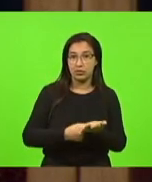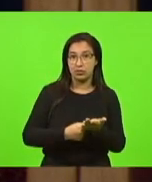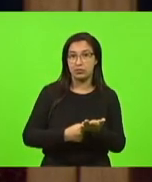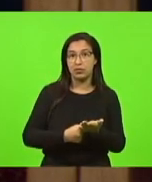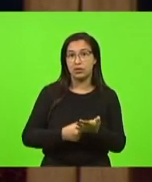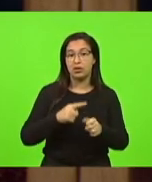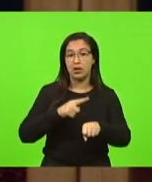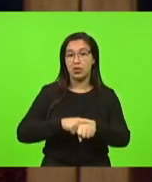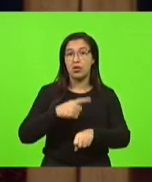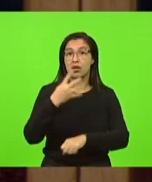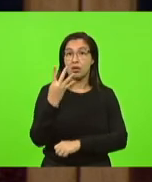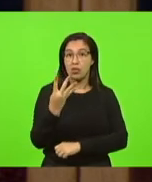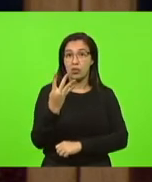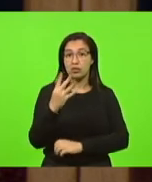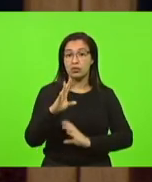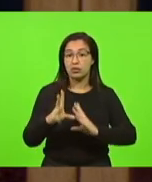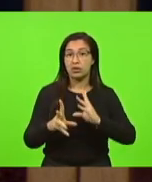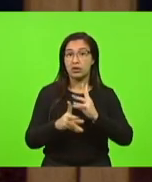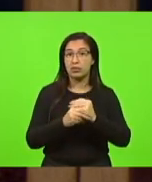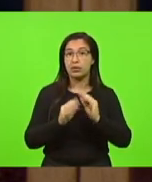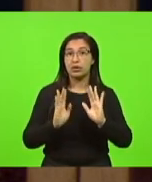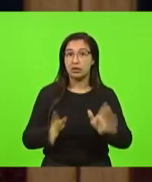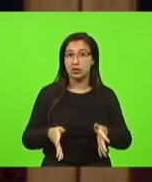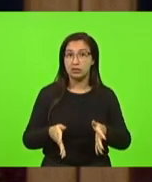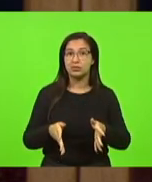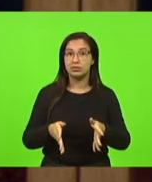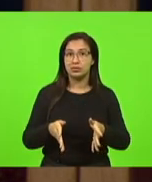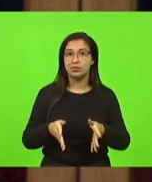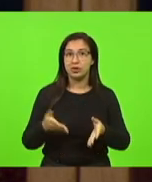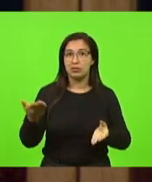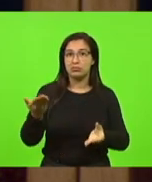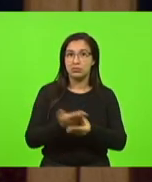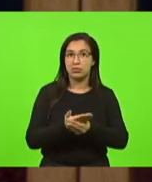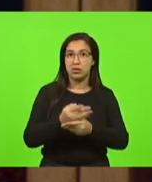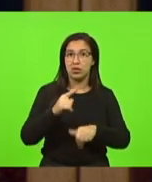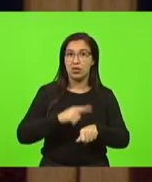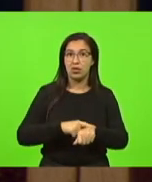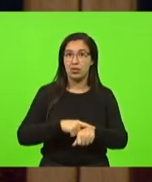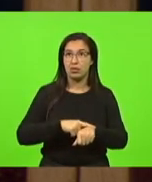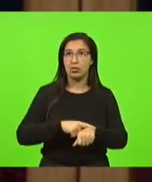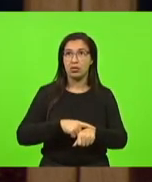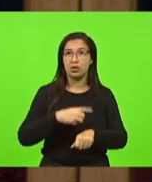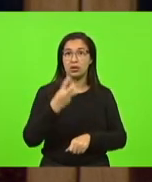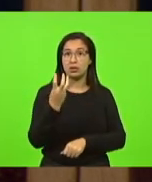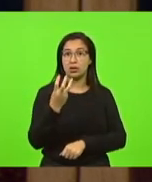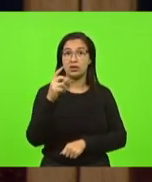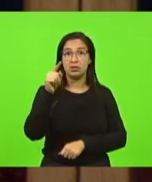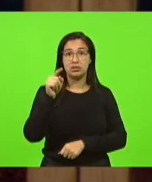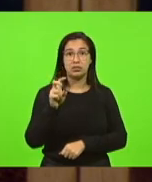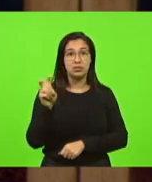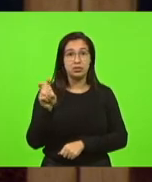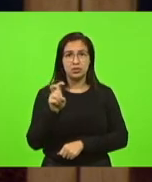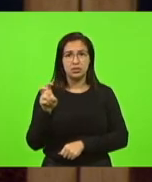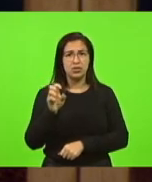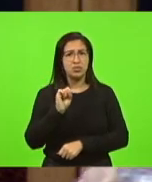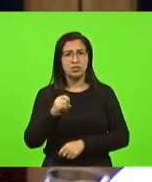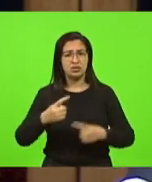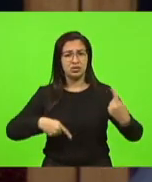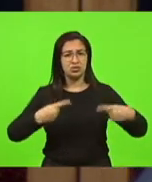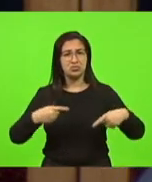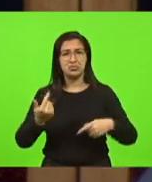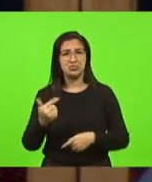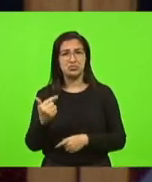a emenda tinha sido protocolada às 3h55. E se não dá tempo para se fazer a discussão? E se